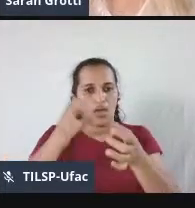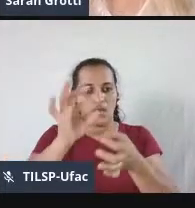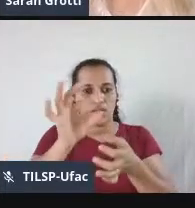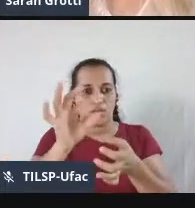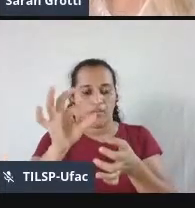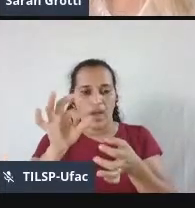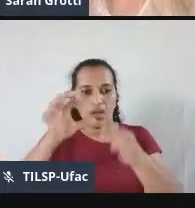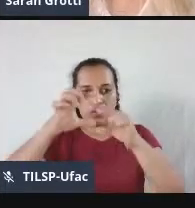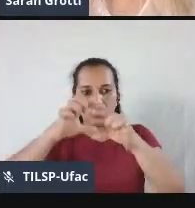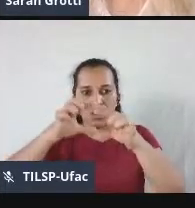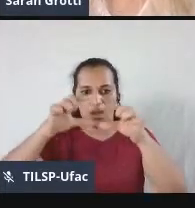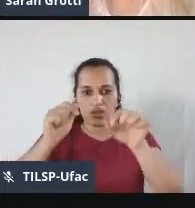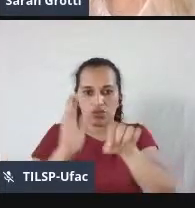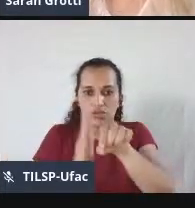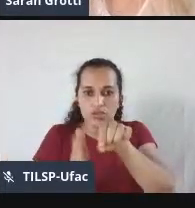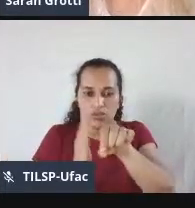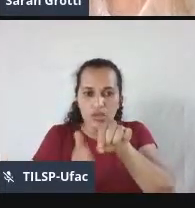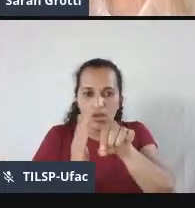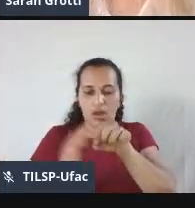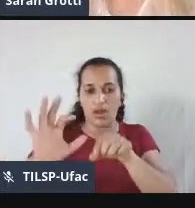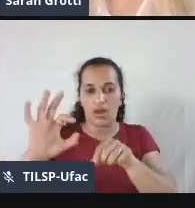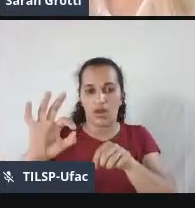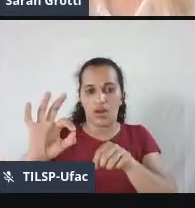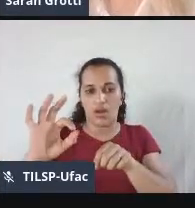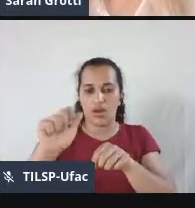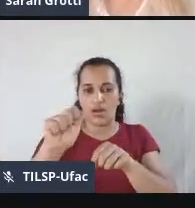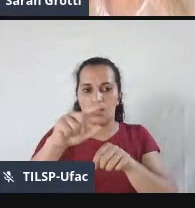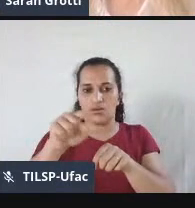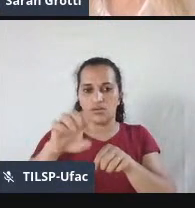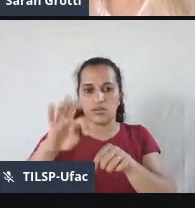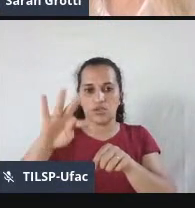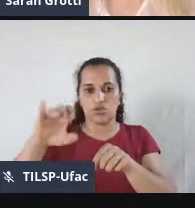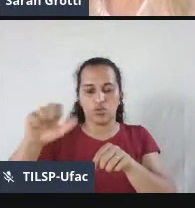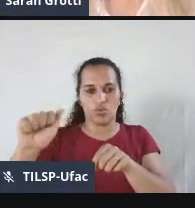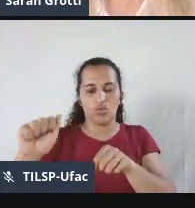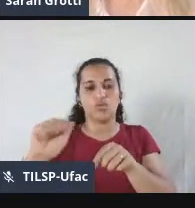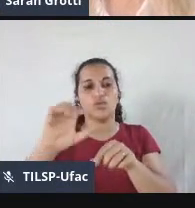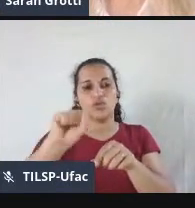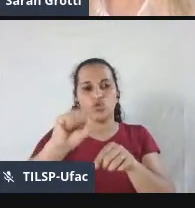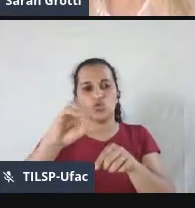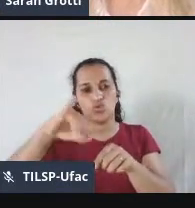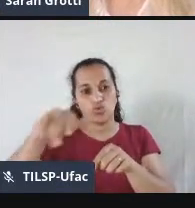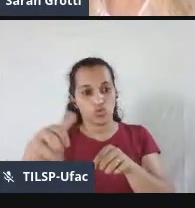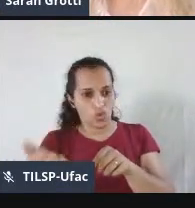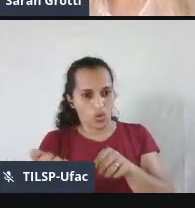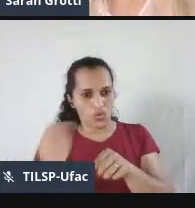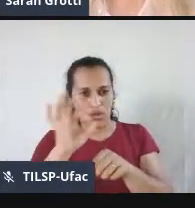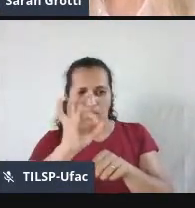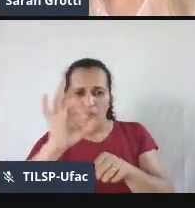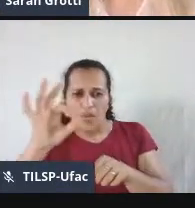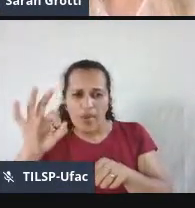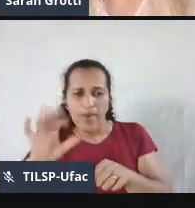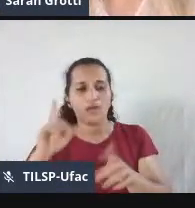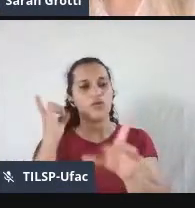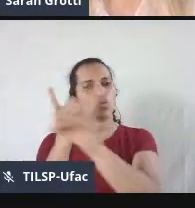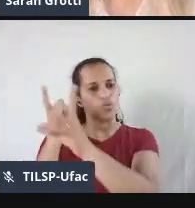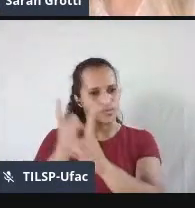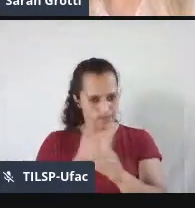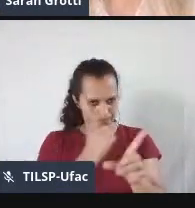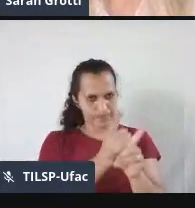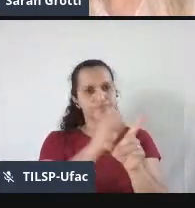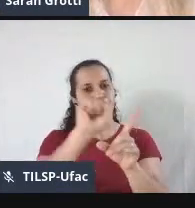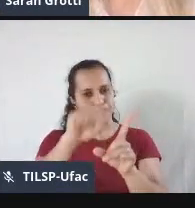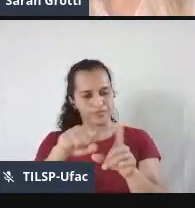são ótimas fontes de ômega 3, 6, tudo questão de equilíbrio. E a gente encontra tudo sem precisar